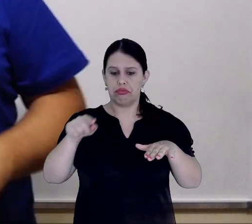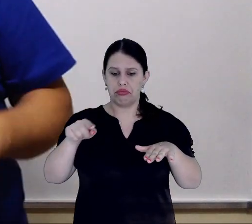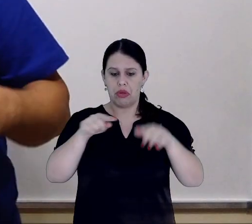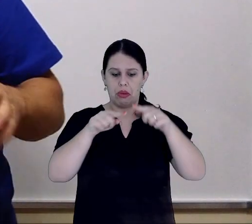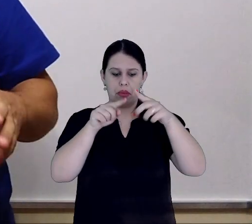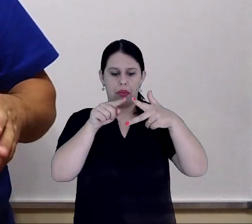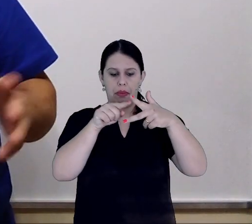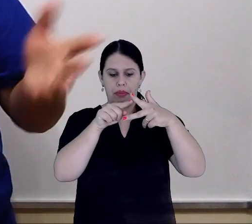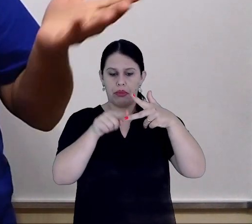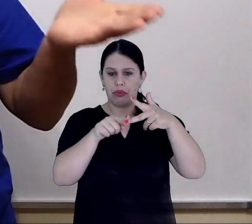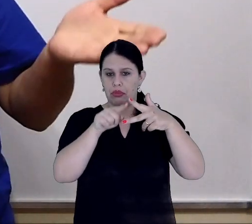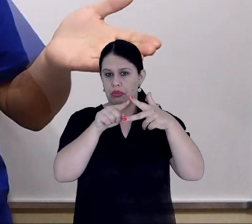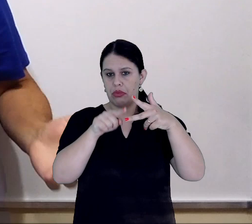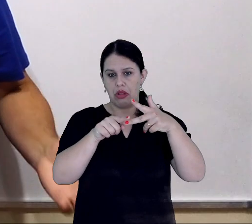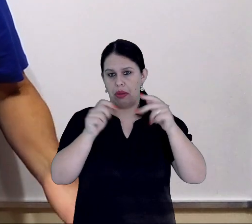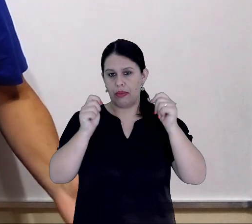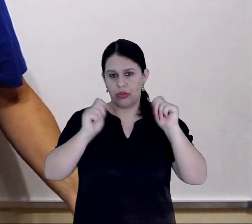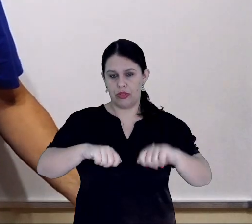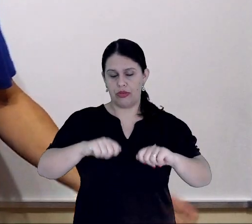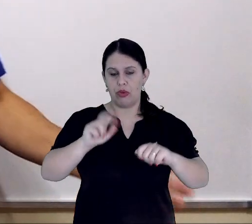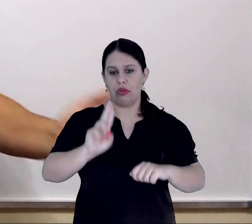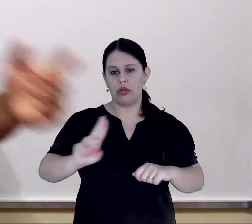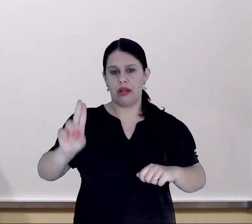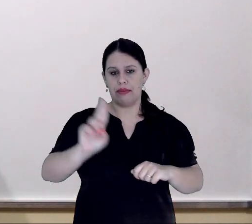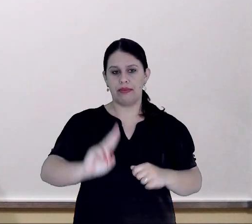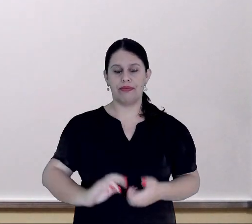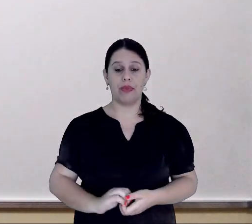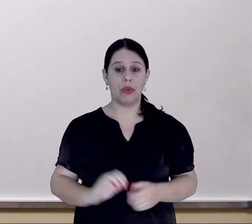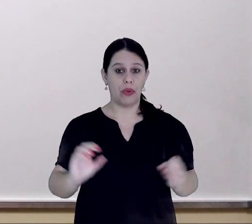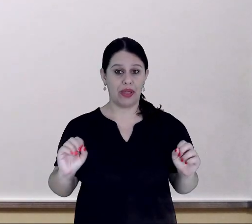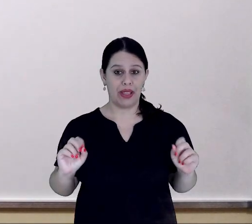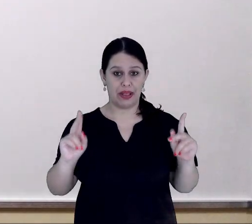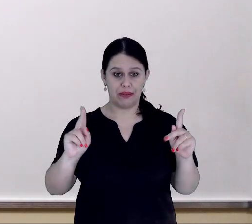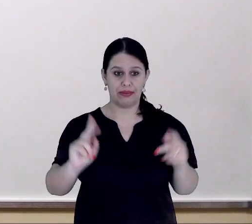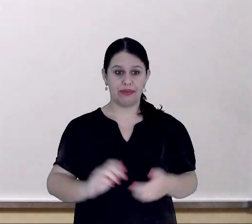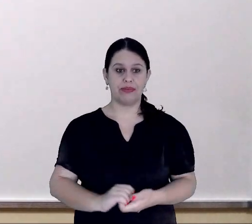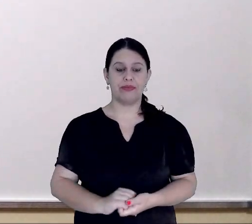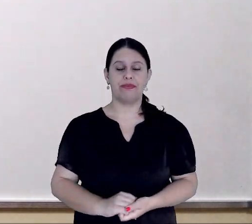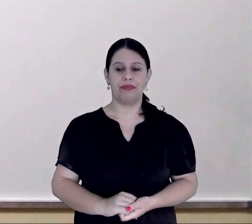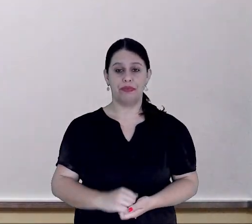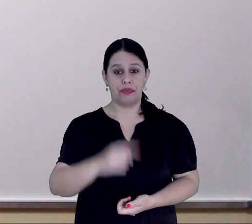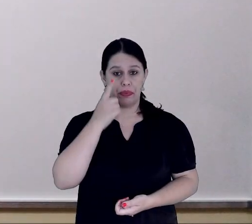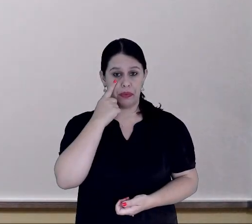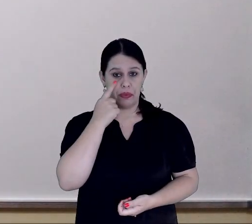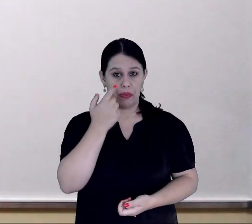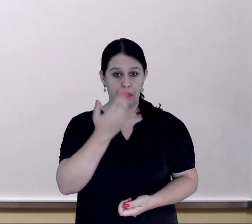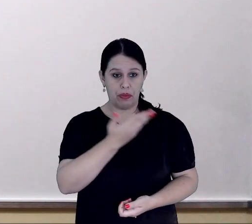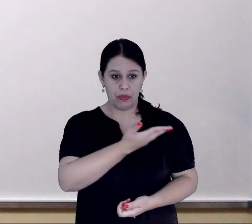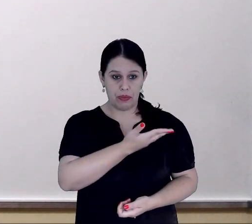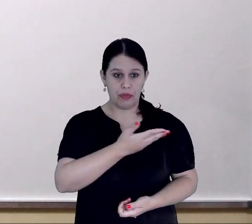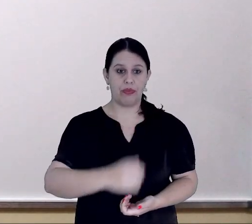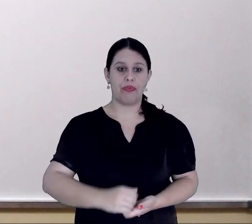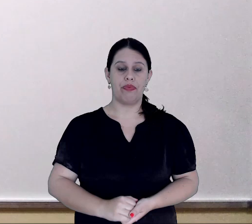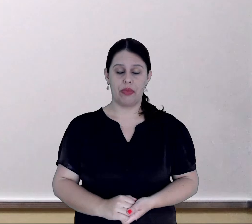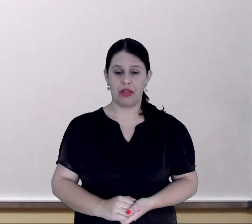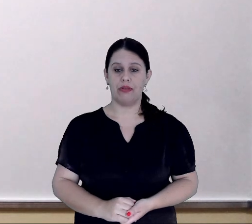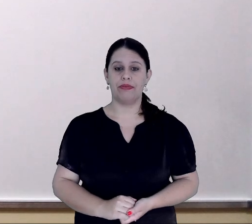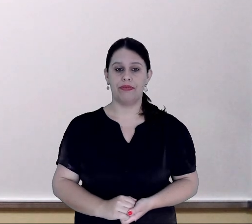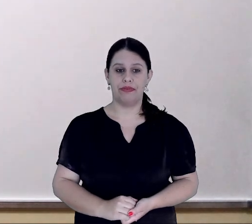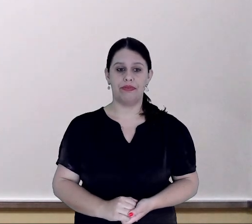eu desejasse. Beleza, pessoal? Muito bem. Então, vamos lá. Se eu